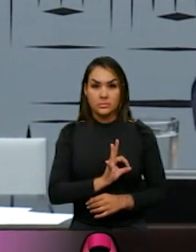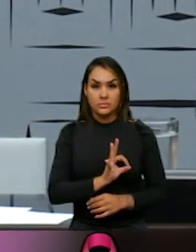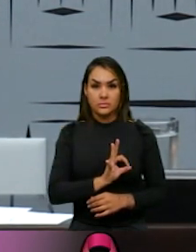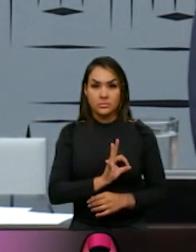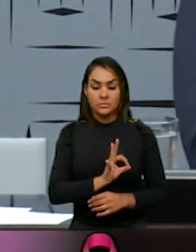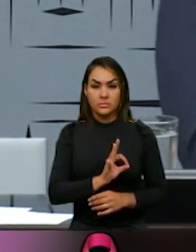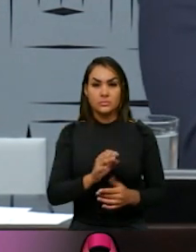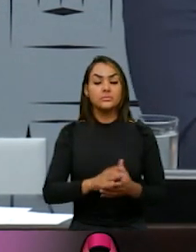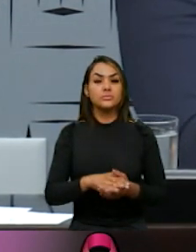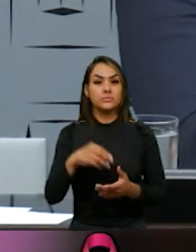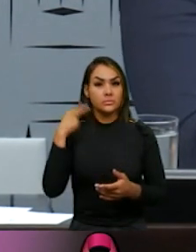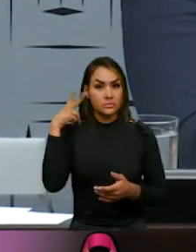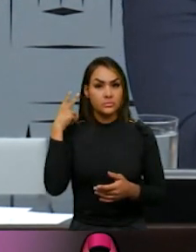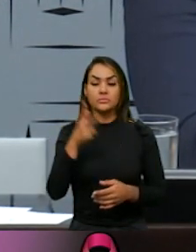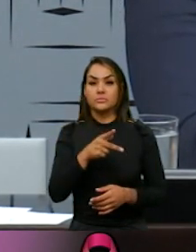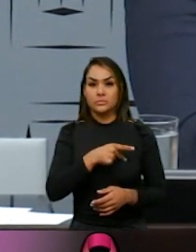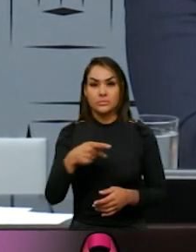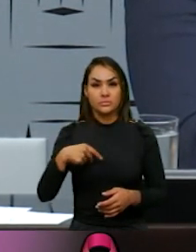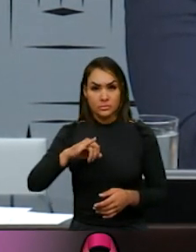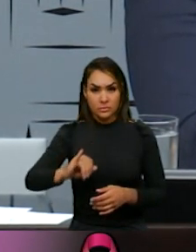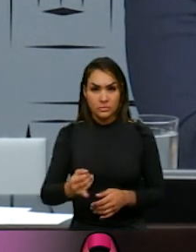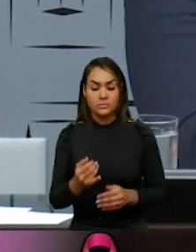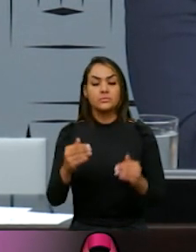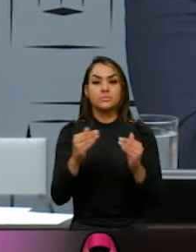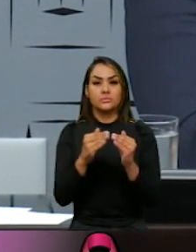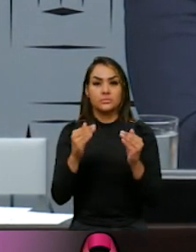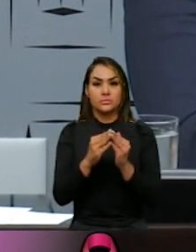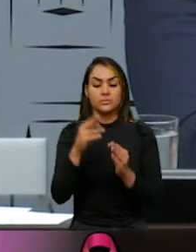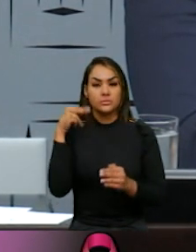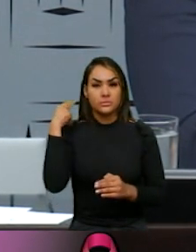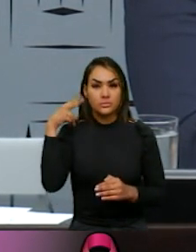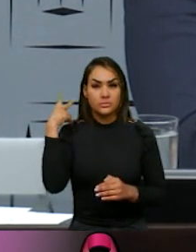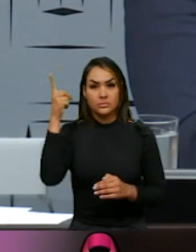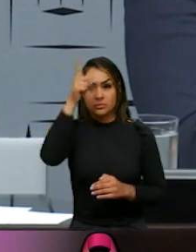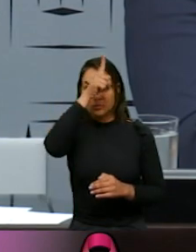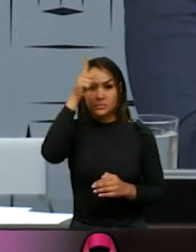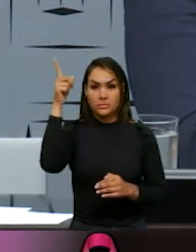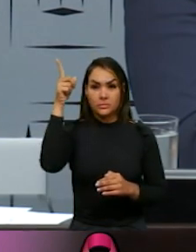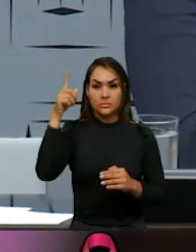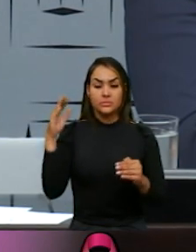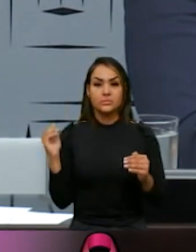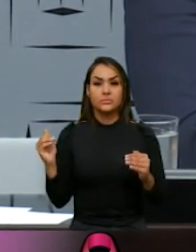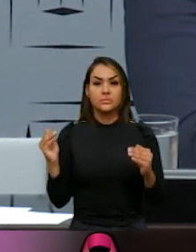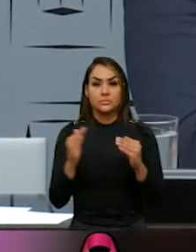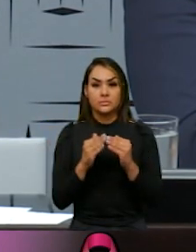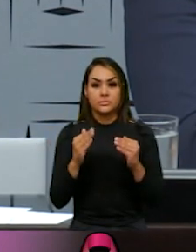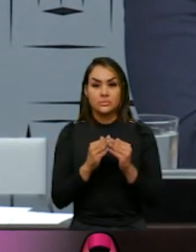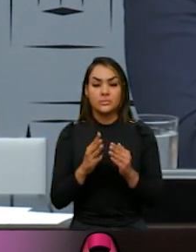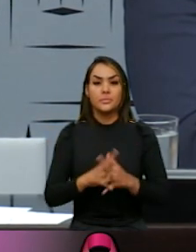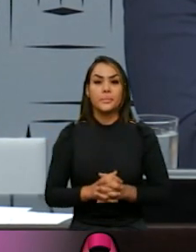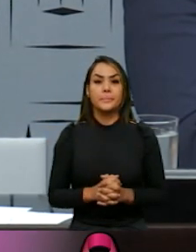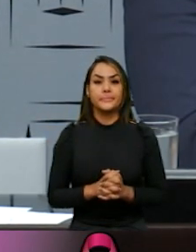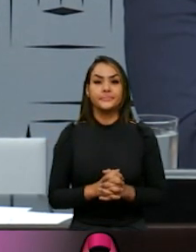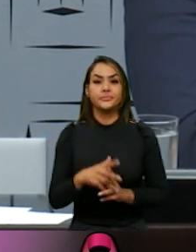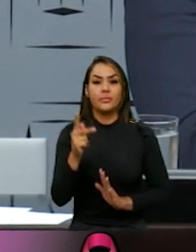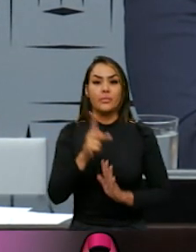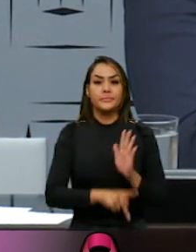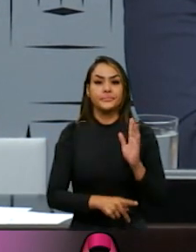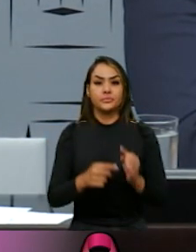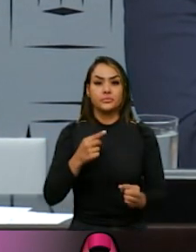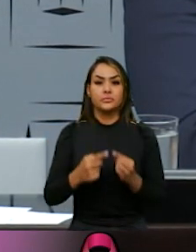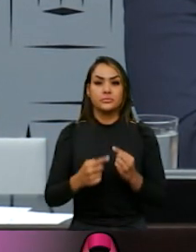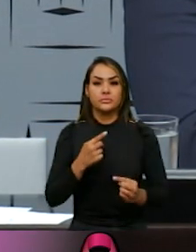hoc vereador Luiz Boato. Favorável. Vereador Lucas Anata. Favorável. O projeto está